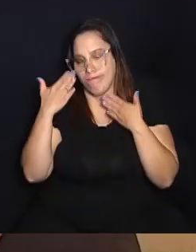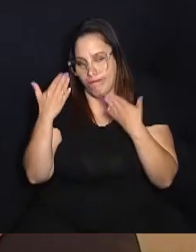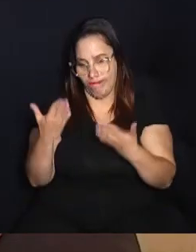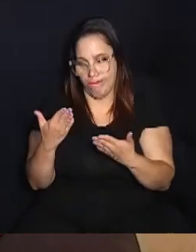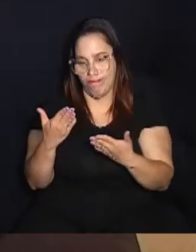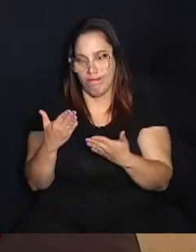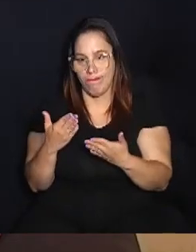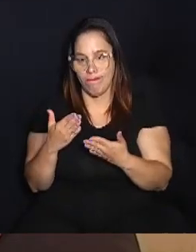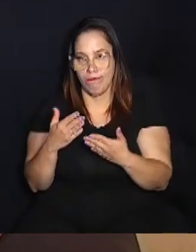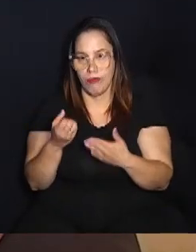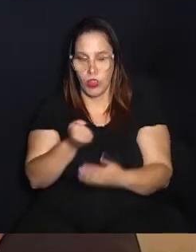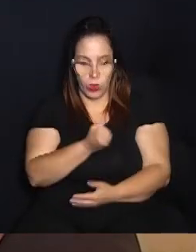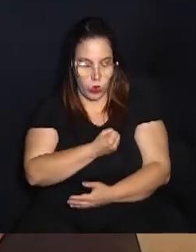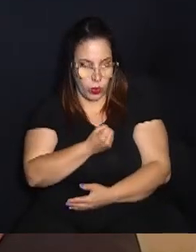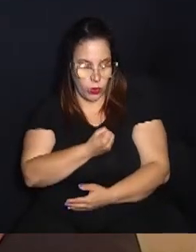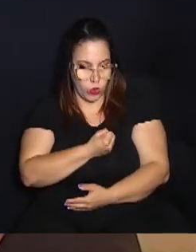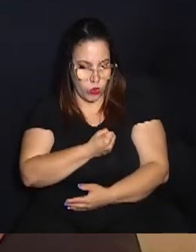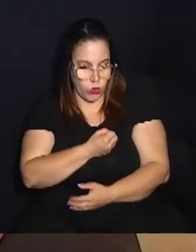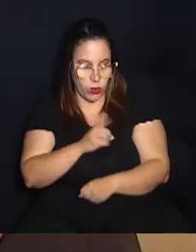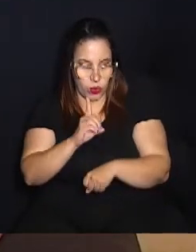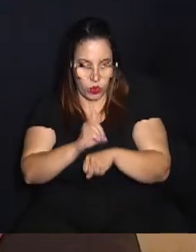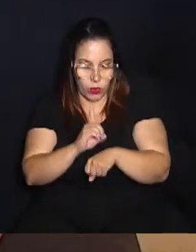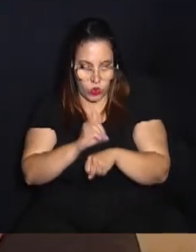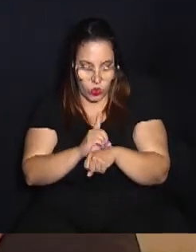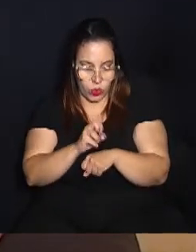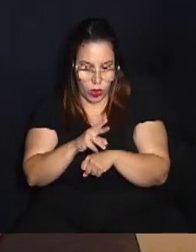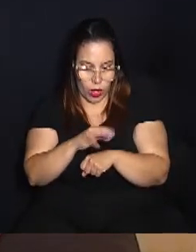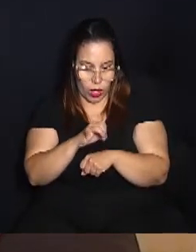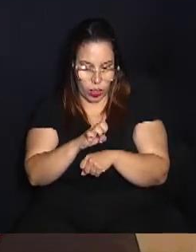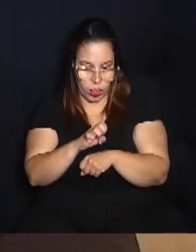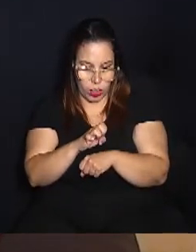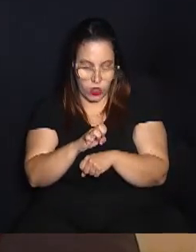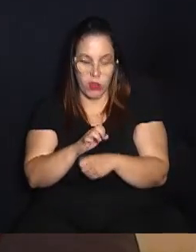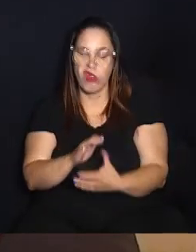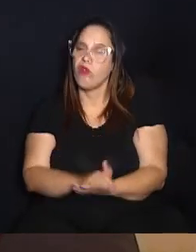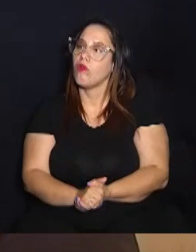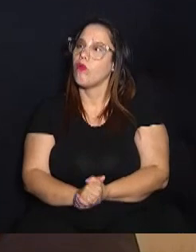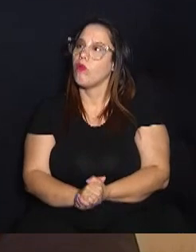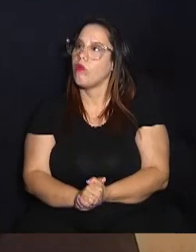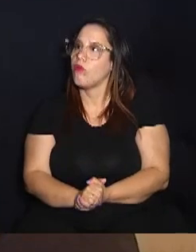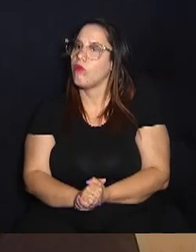agraciado com um grande número de doutor honoris causa,